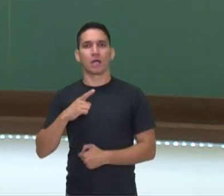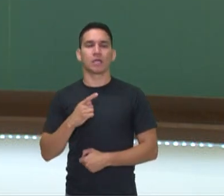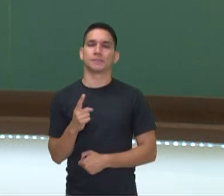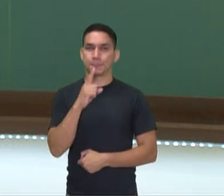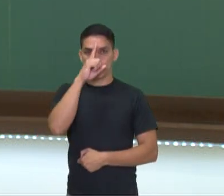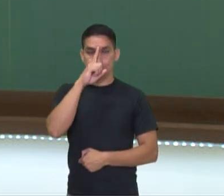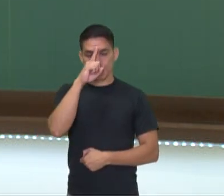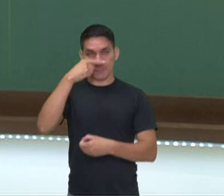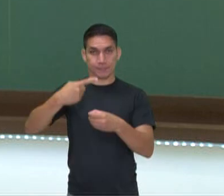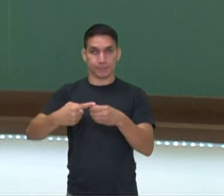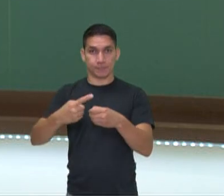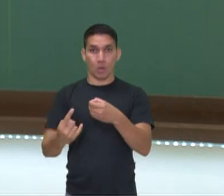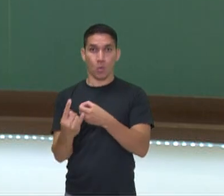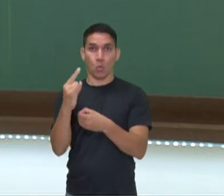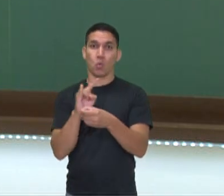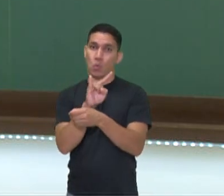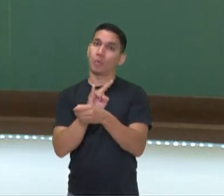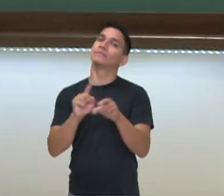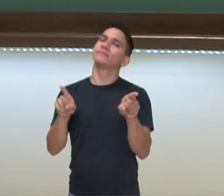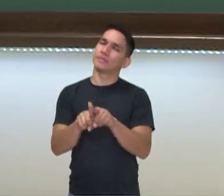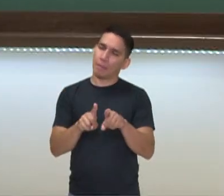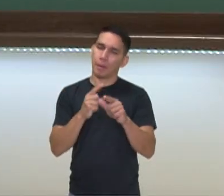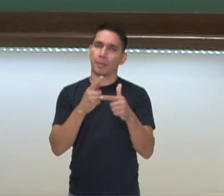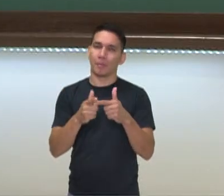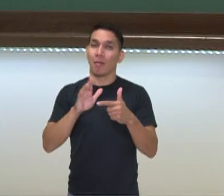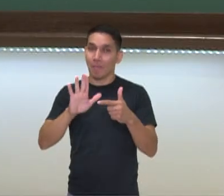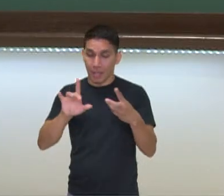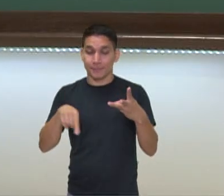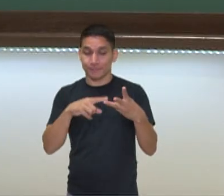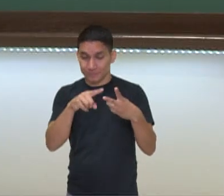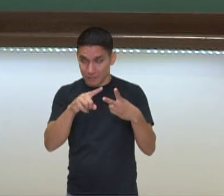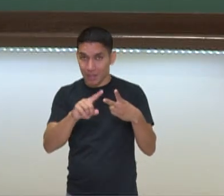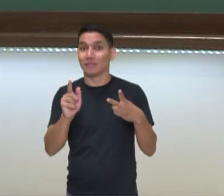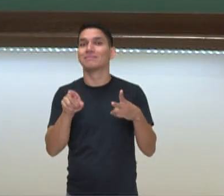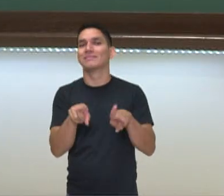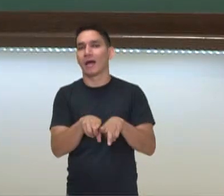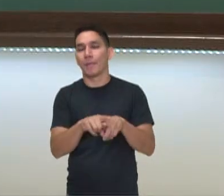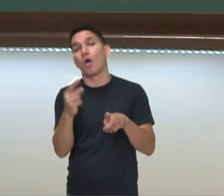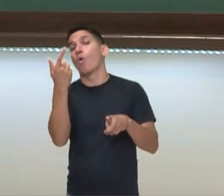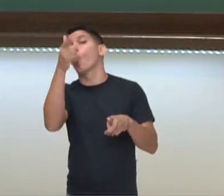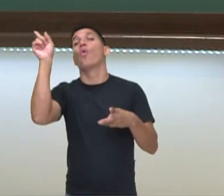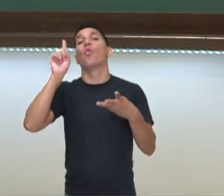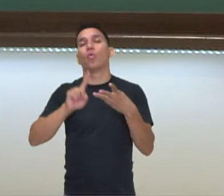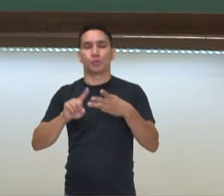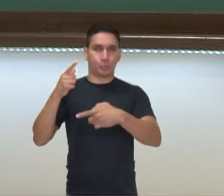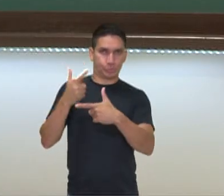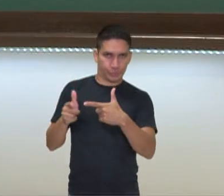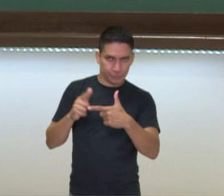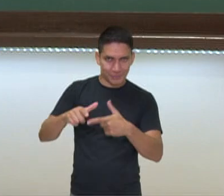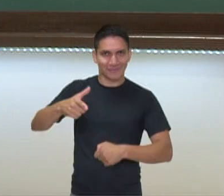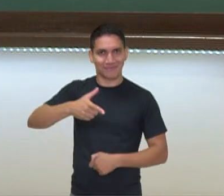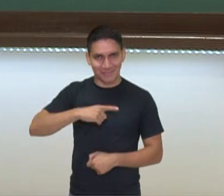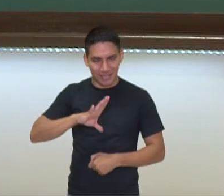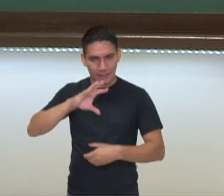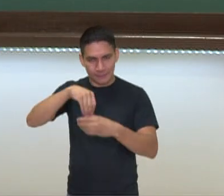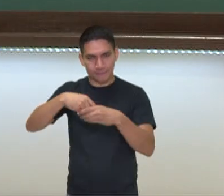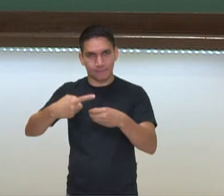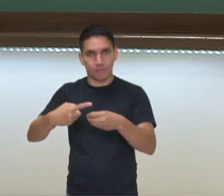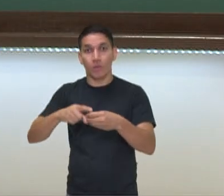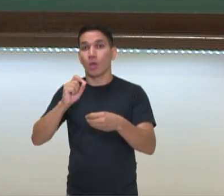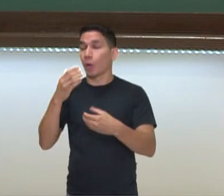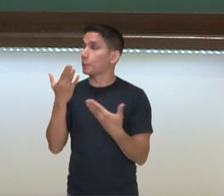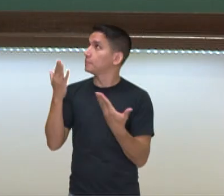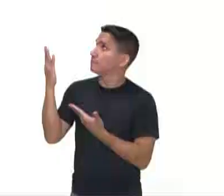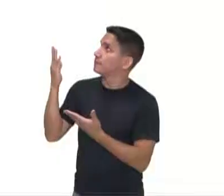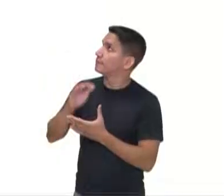urbana também sendo um grande problema. Mas, além da violência urbana, existem outros problemas também que ocorrem nas cidades, que, conforme